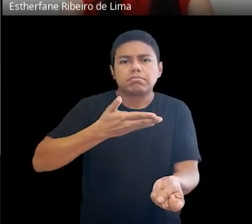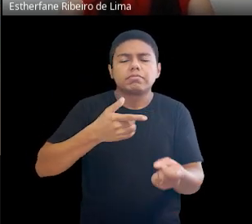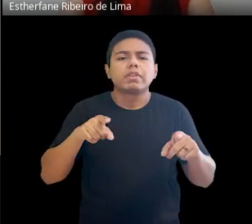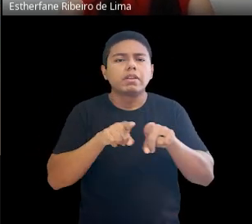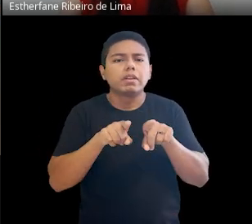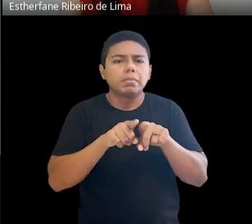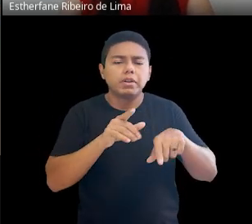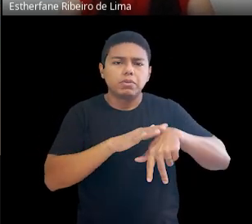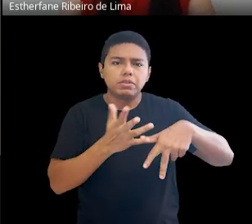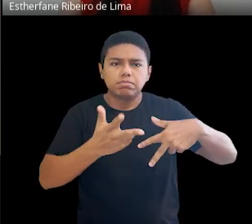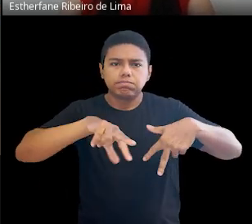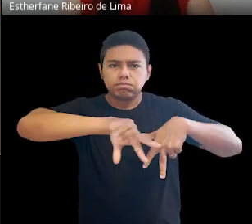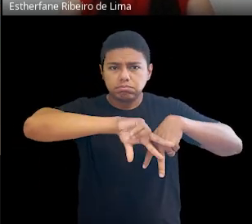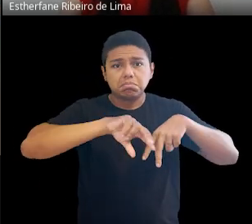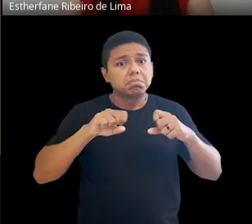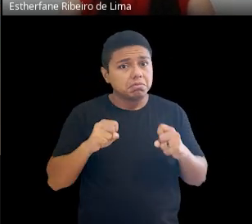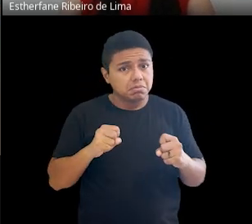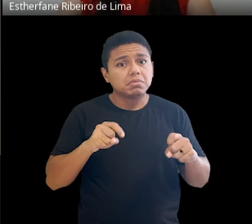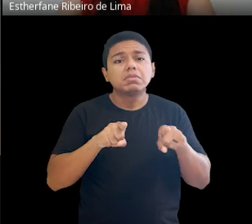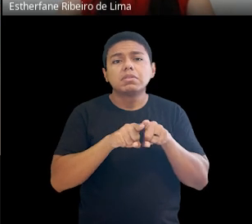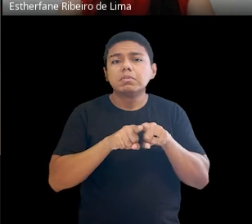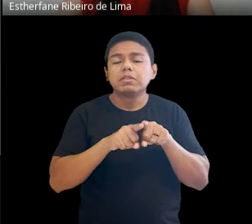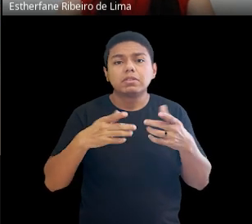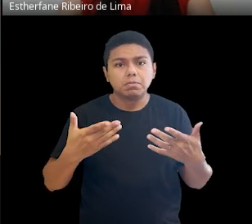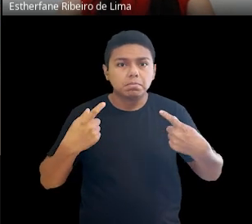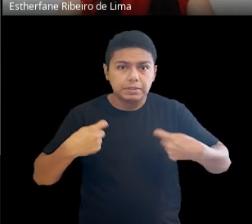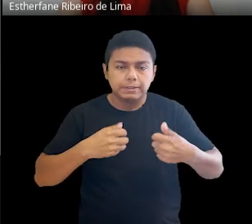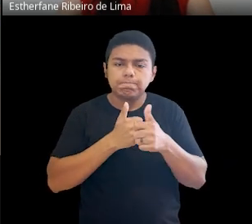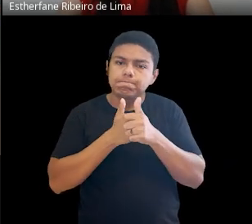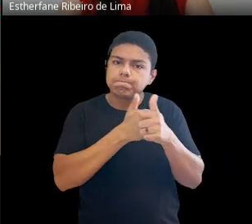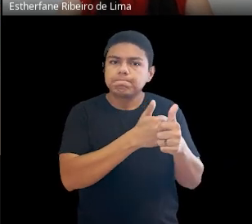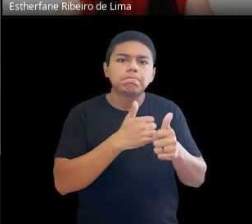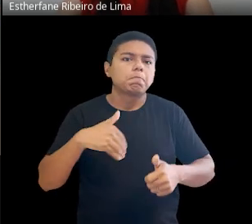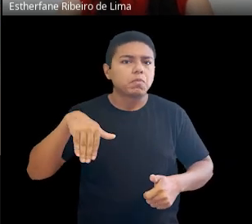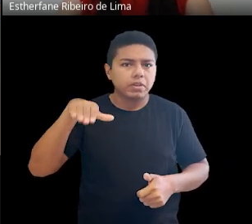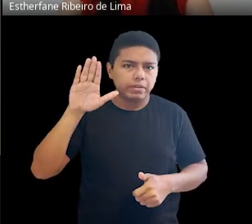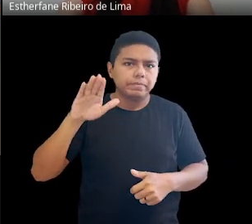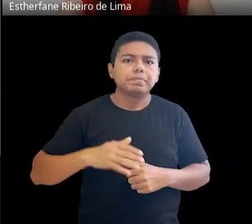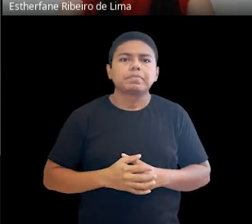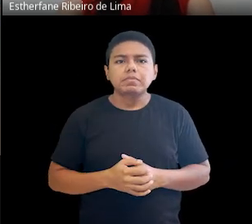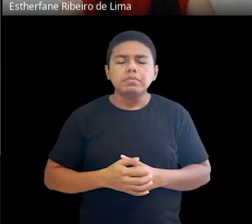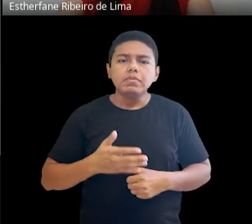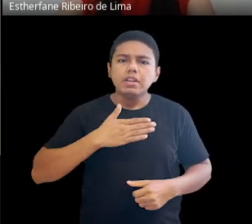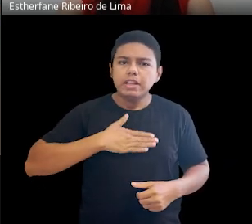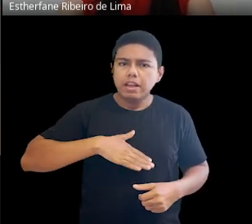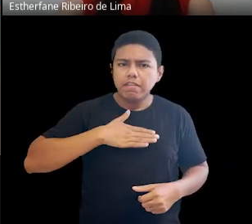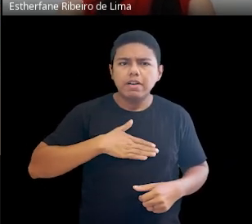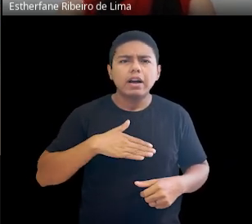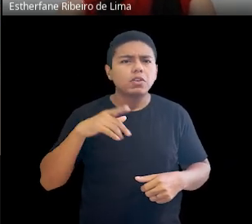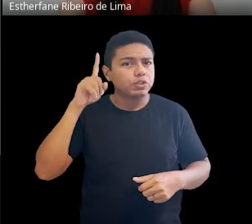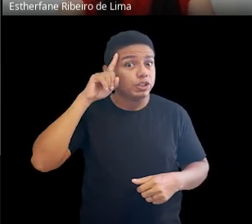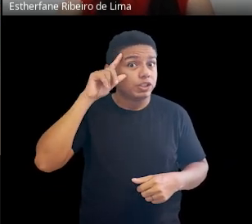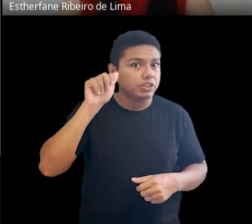alguma patologia. Então, nesse momento, requer um maior acompanhamento. Sendo assim, o intervalo de consulta será quinzenal. E